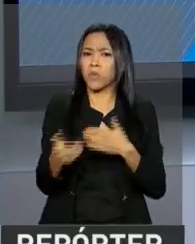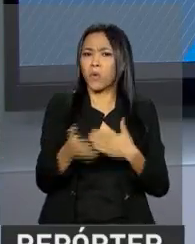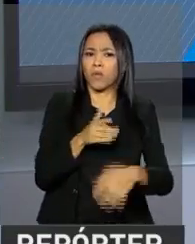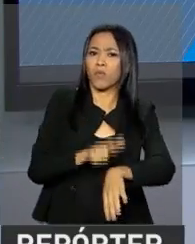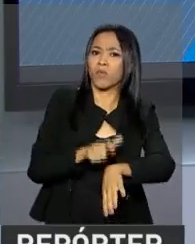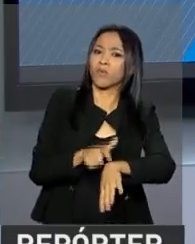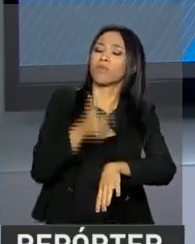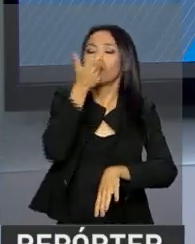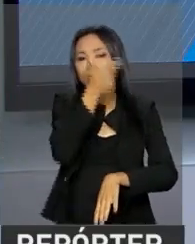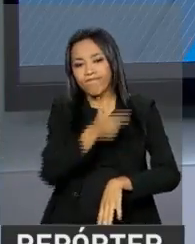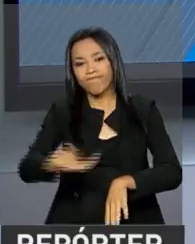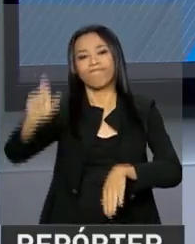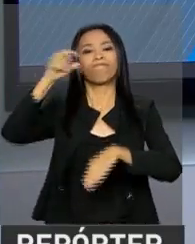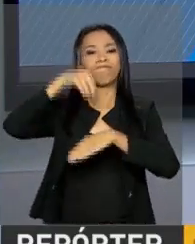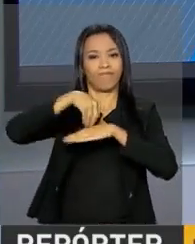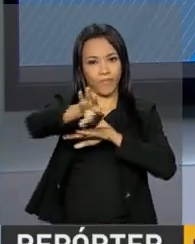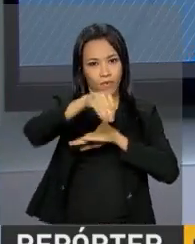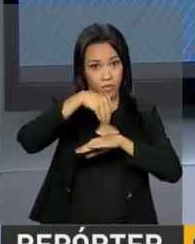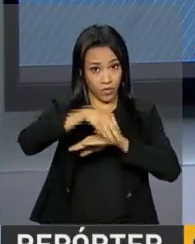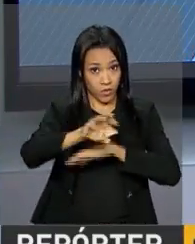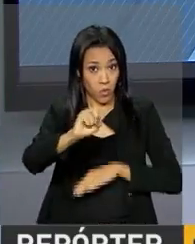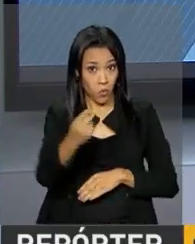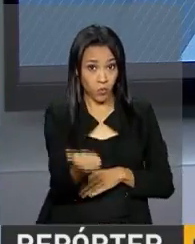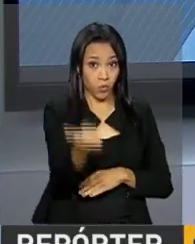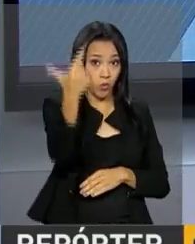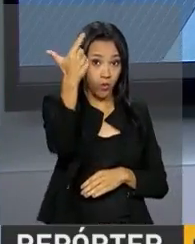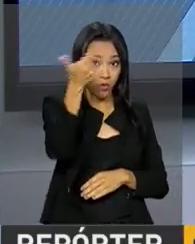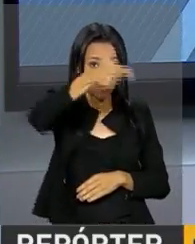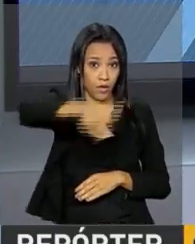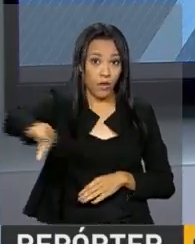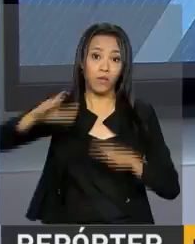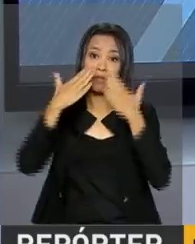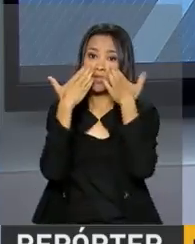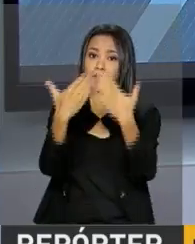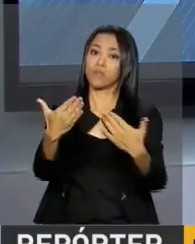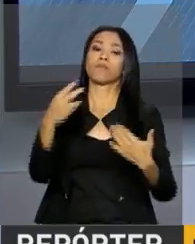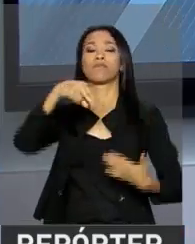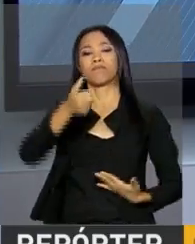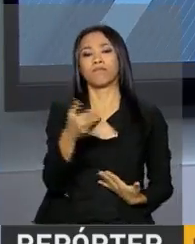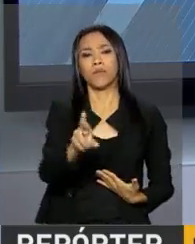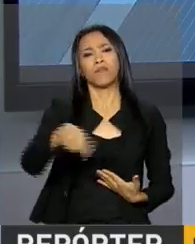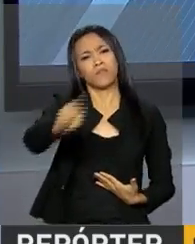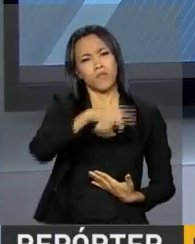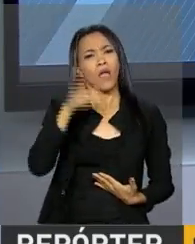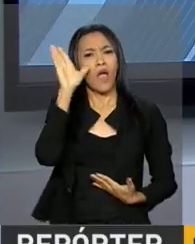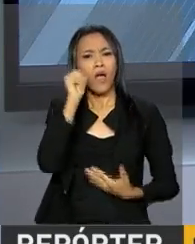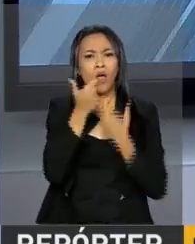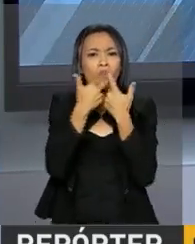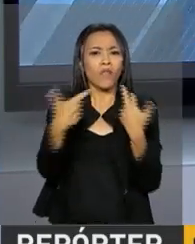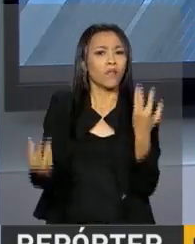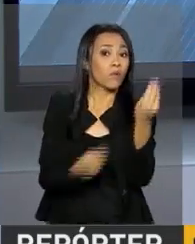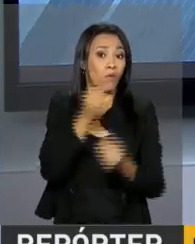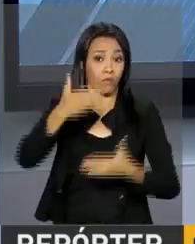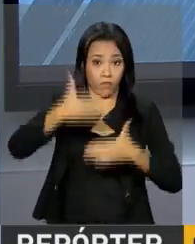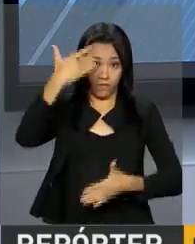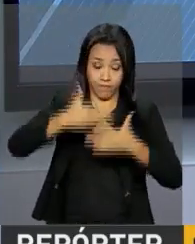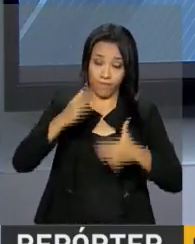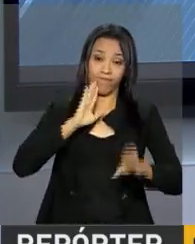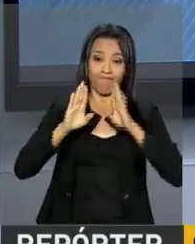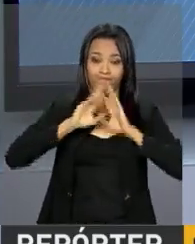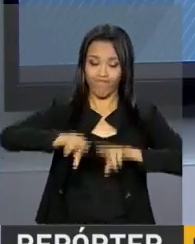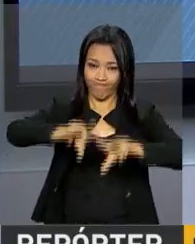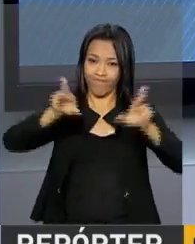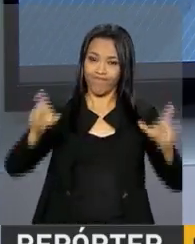qualquer momento com outras informações ou ao meio-dia na nossa próxima edição. Você pode acompanhar também as novidades em nossas